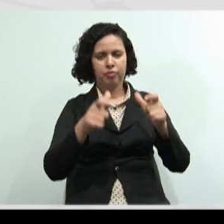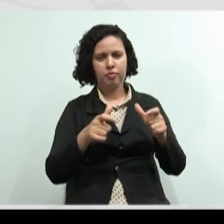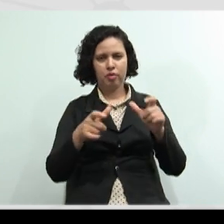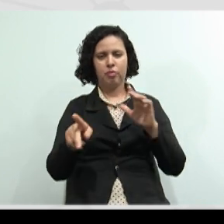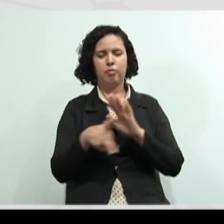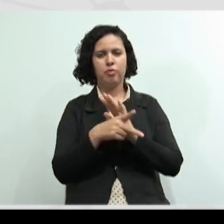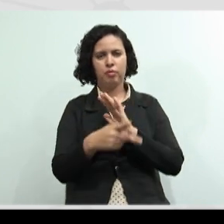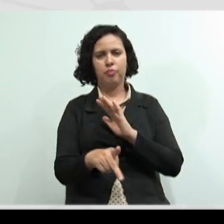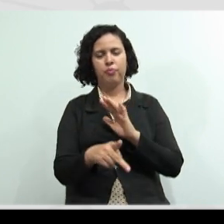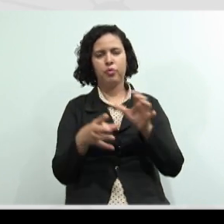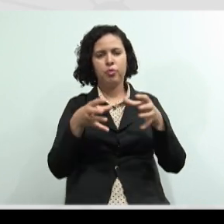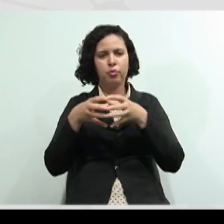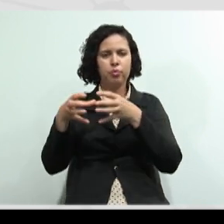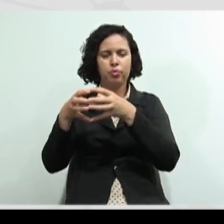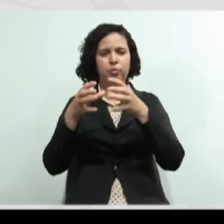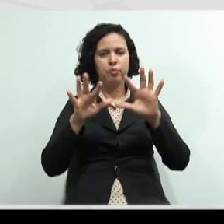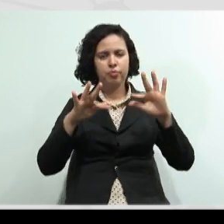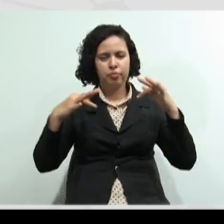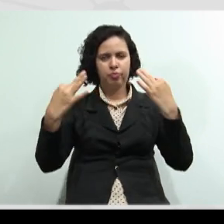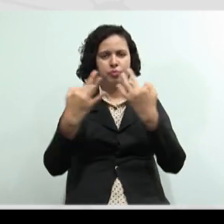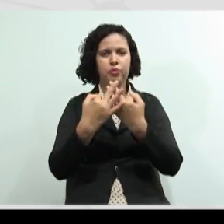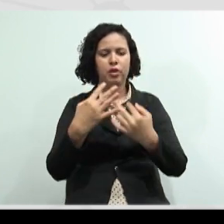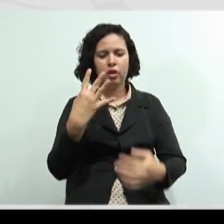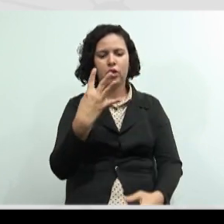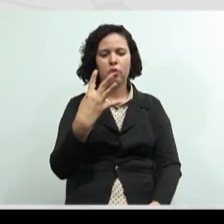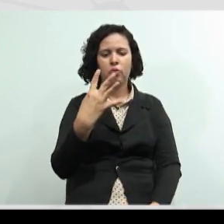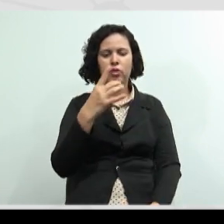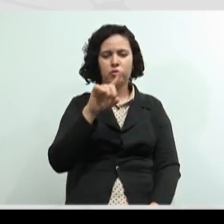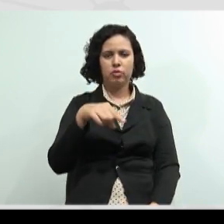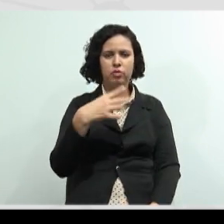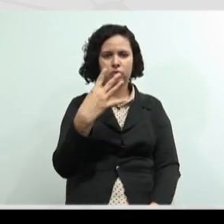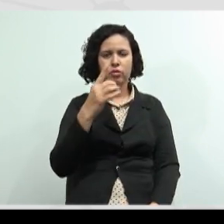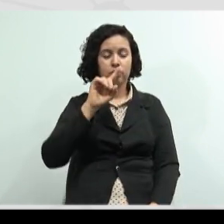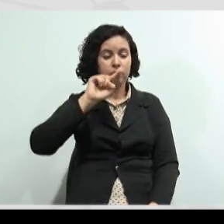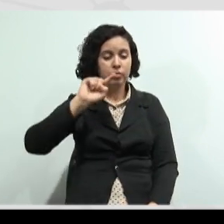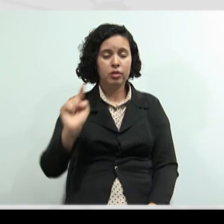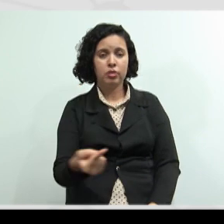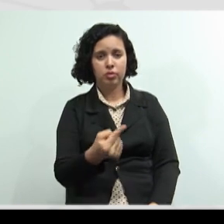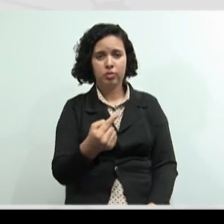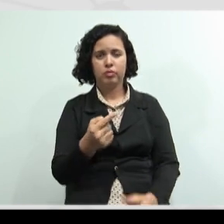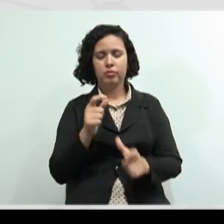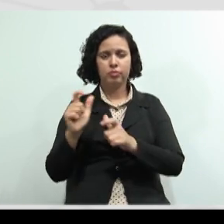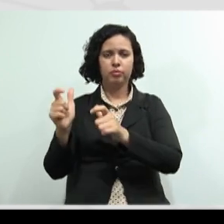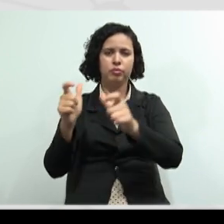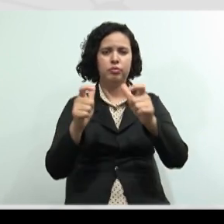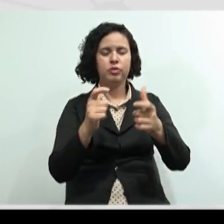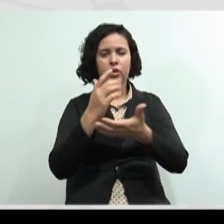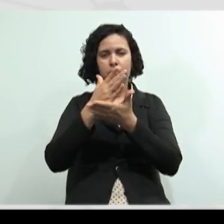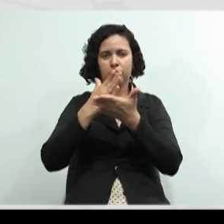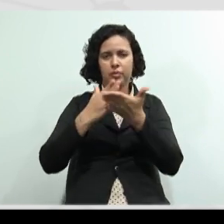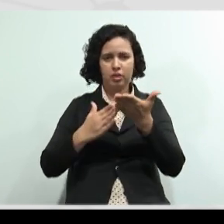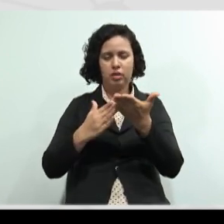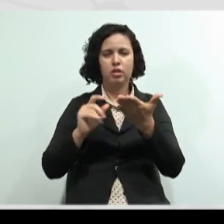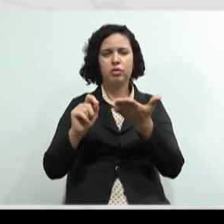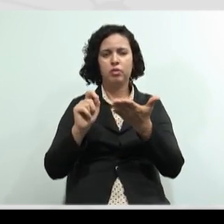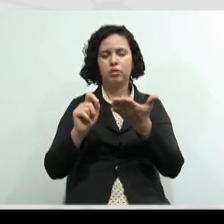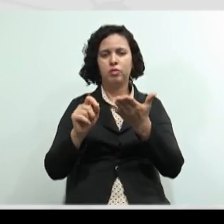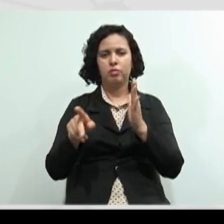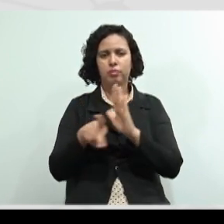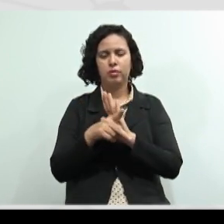familiares. São aproximadamente 4,4 milhões de estabelecimentos, sendo que a metade deles está na